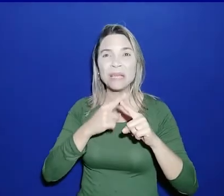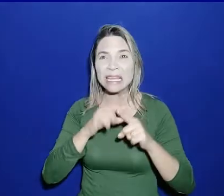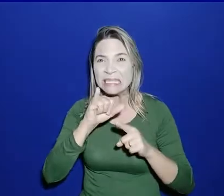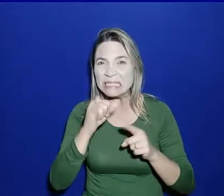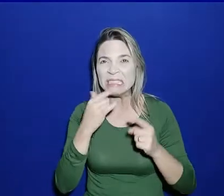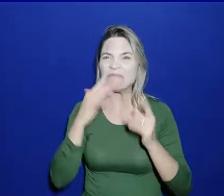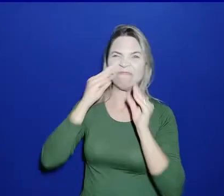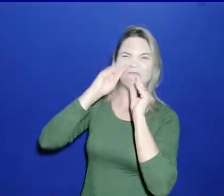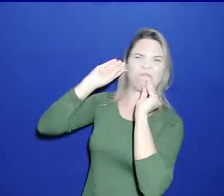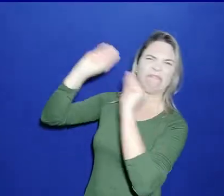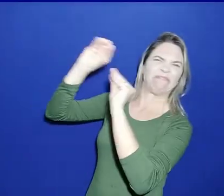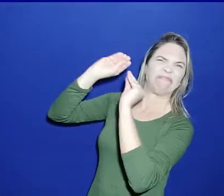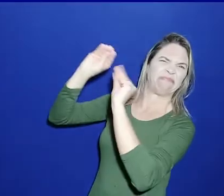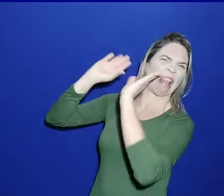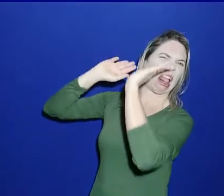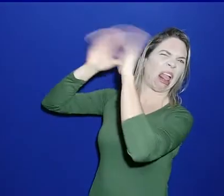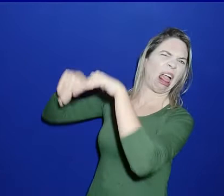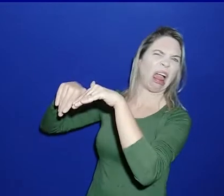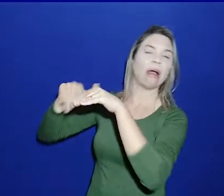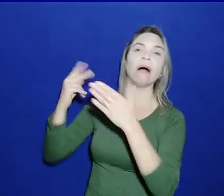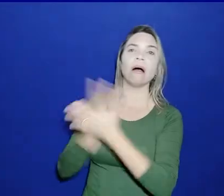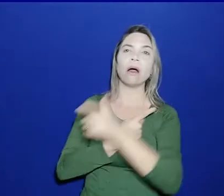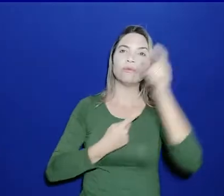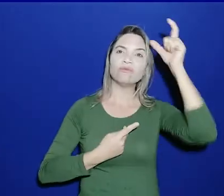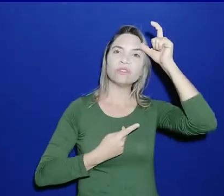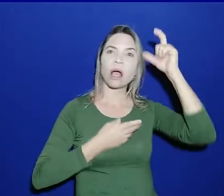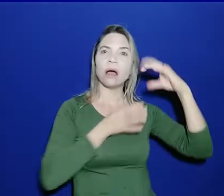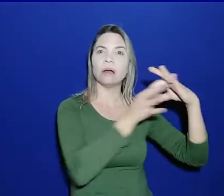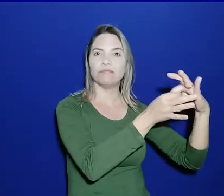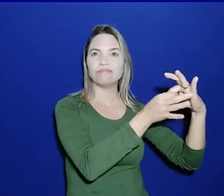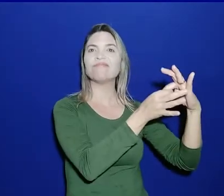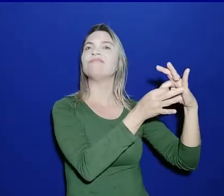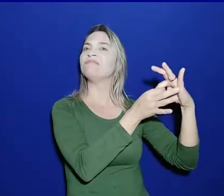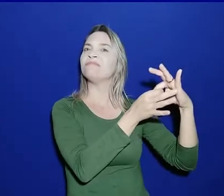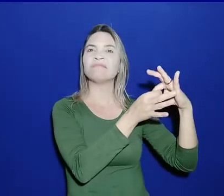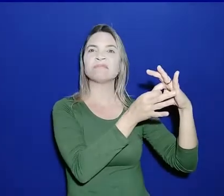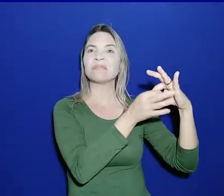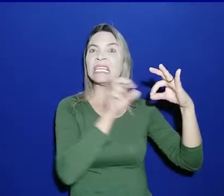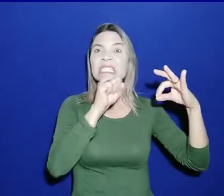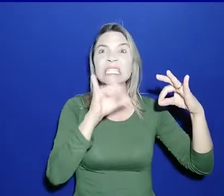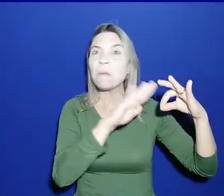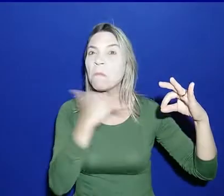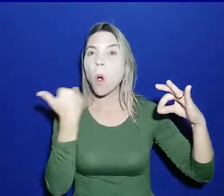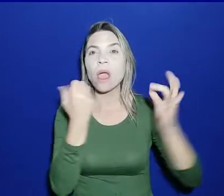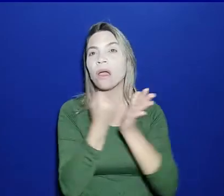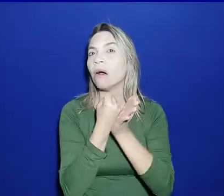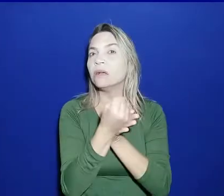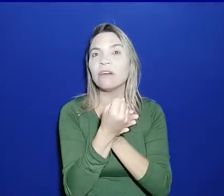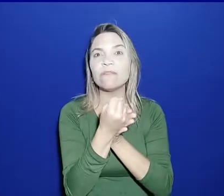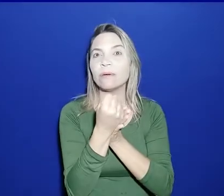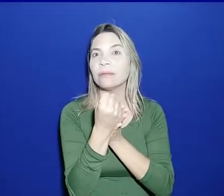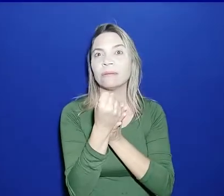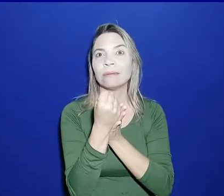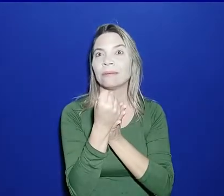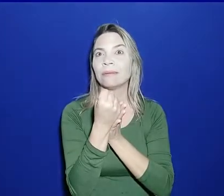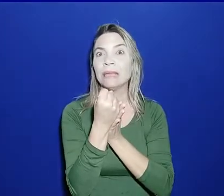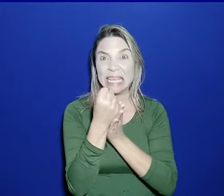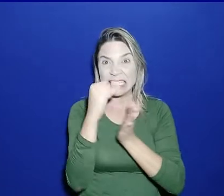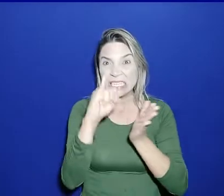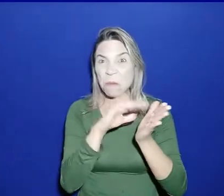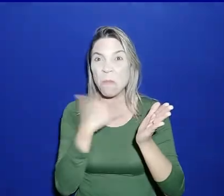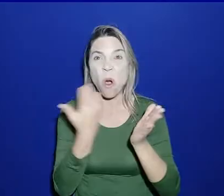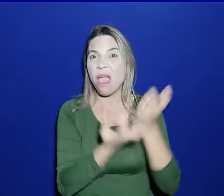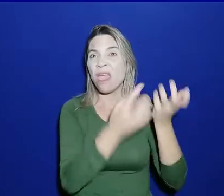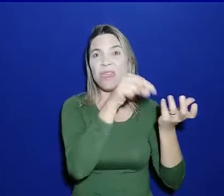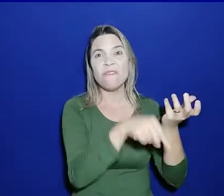Isso é triste, porque depois da morte segue-se o juízo. Não haverá possibilidade de mudança da sua condição espiritual. Olhe para